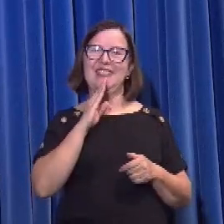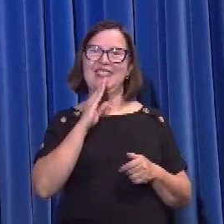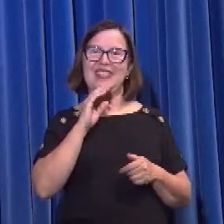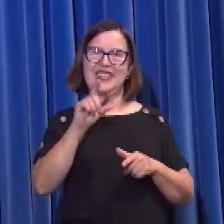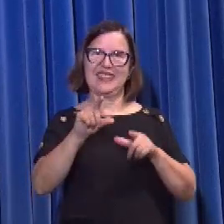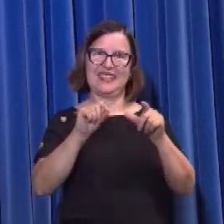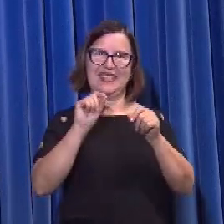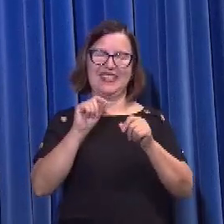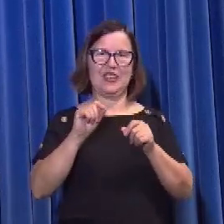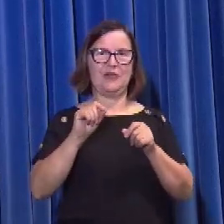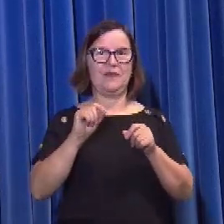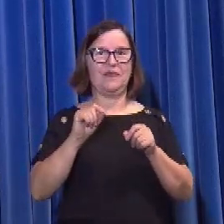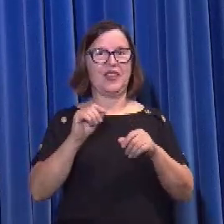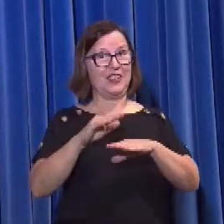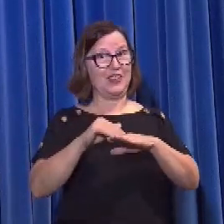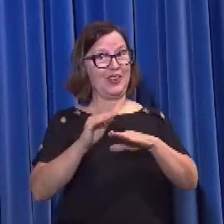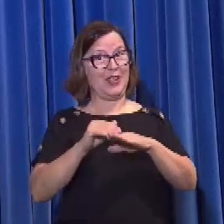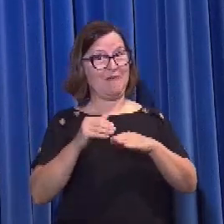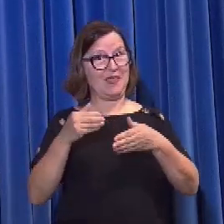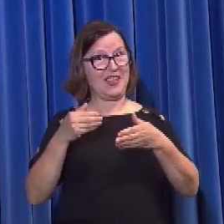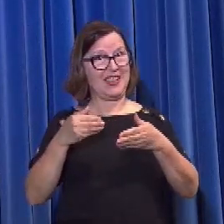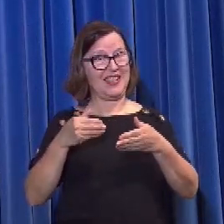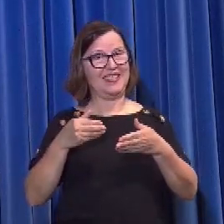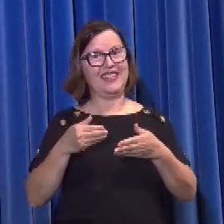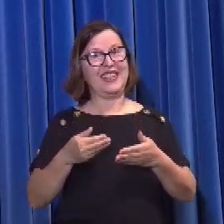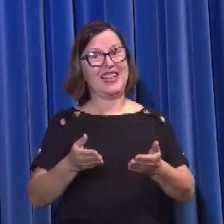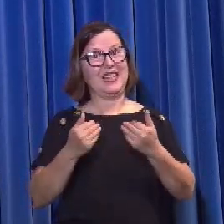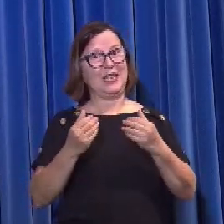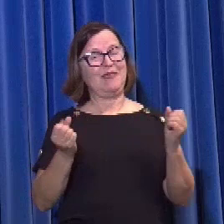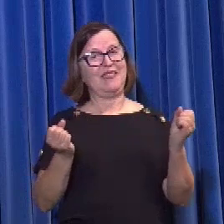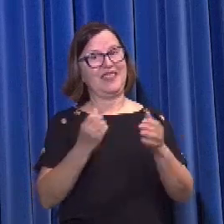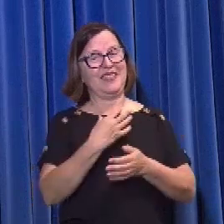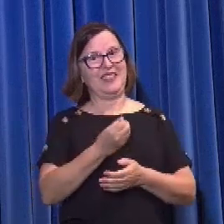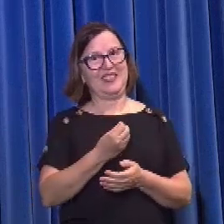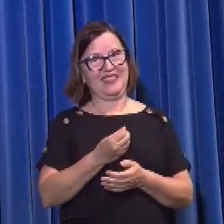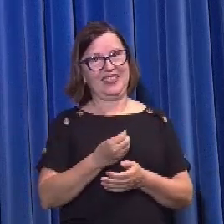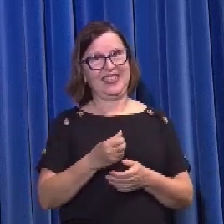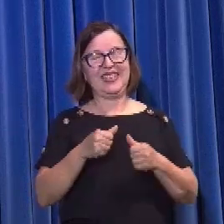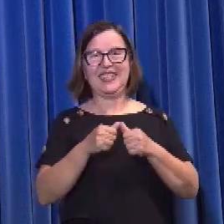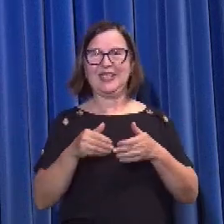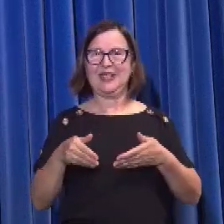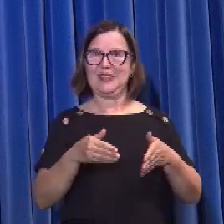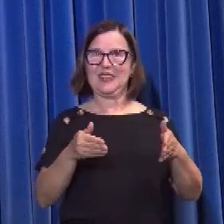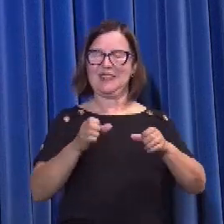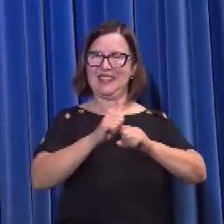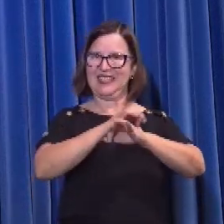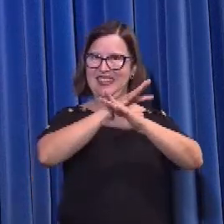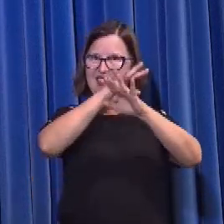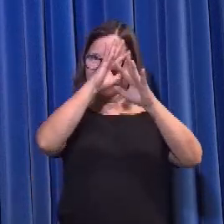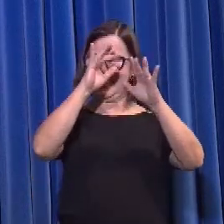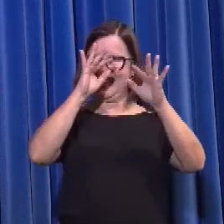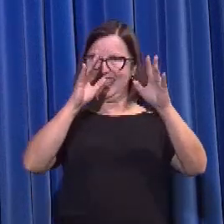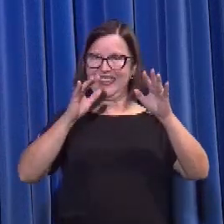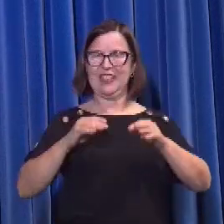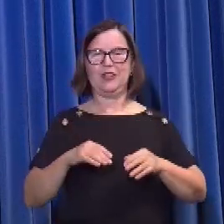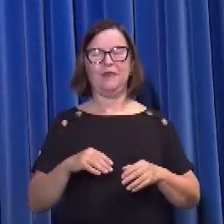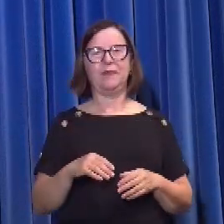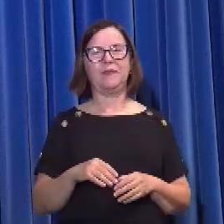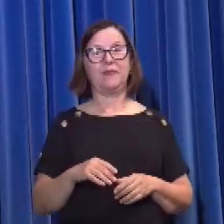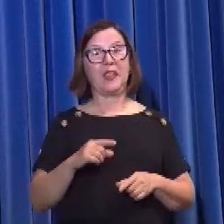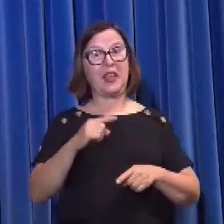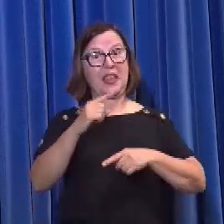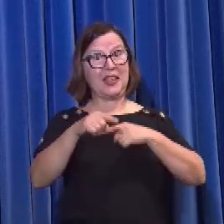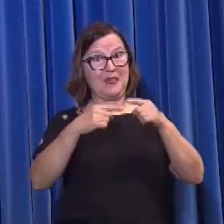predestinados, chamados, regenerados, justificados. E estão no caminho da glorificação. E depois que Deus